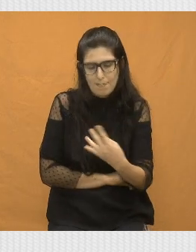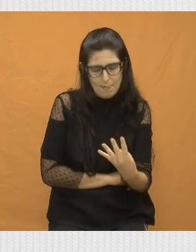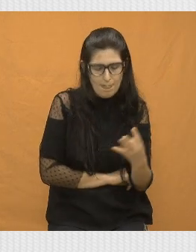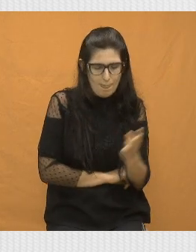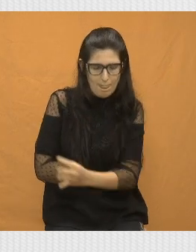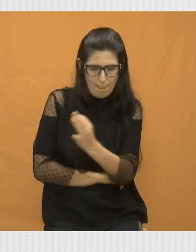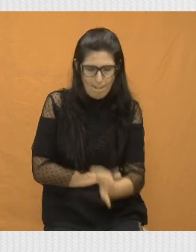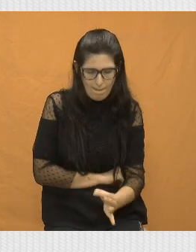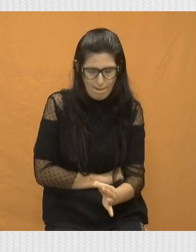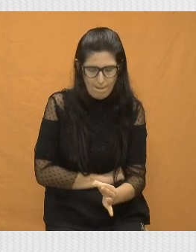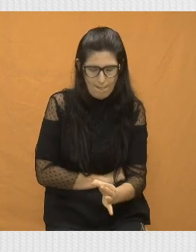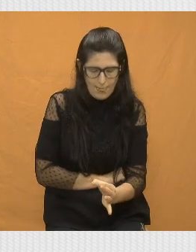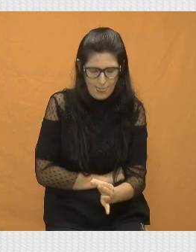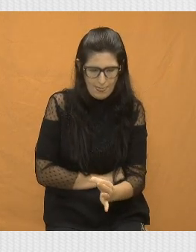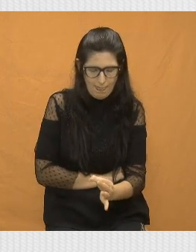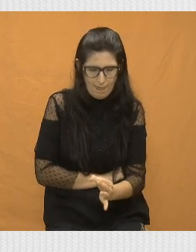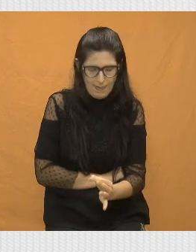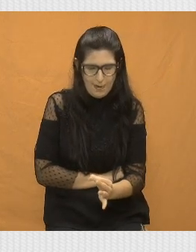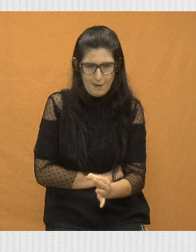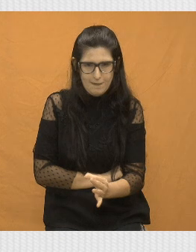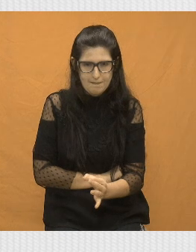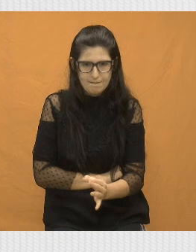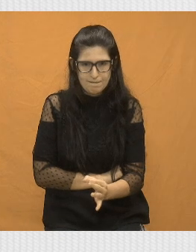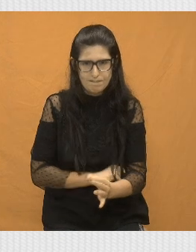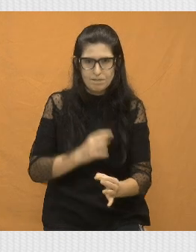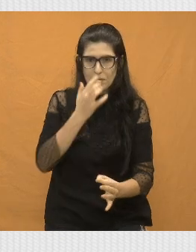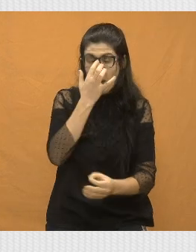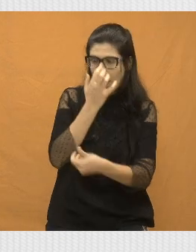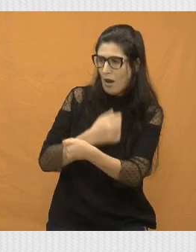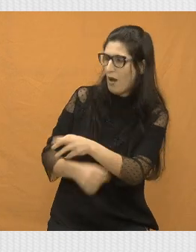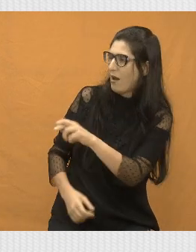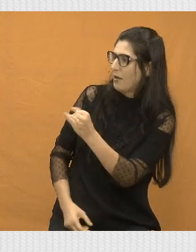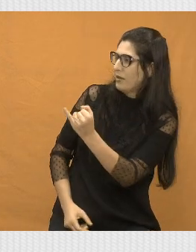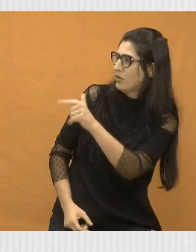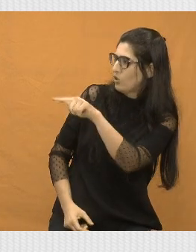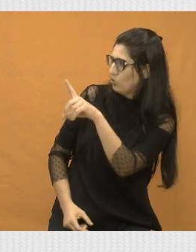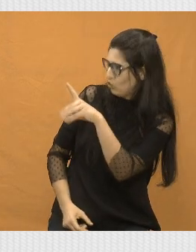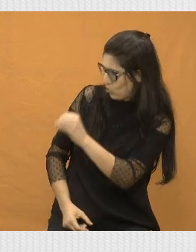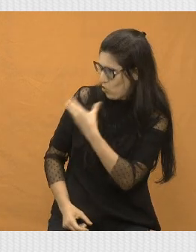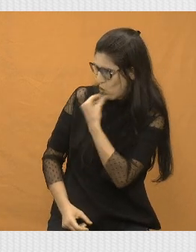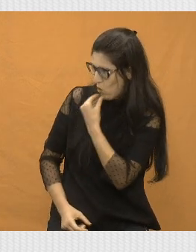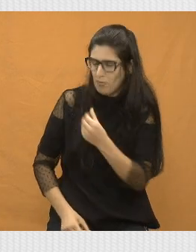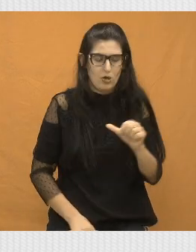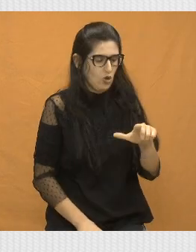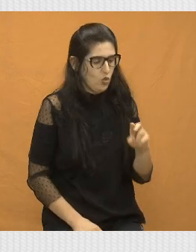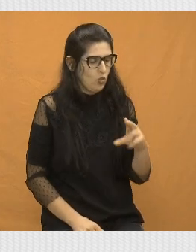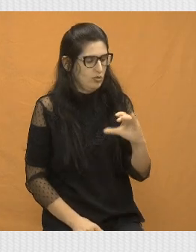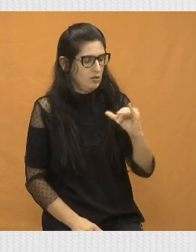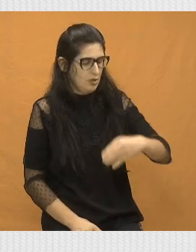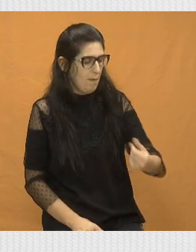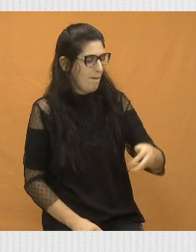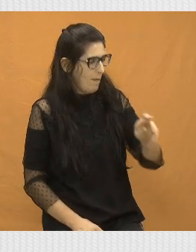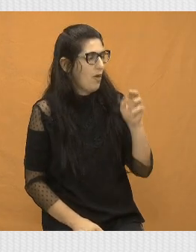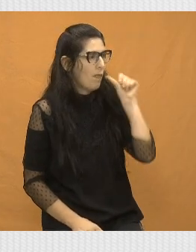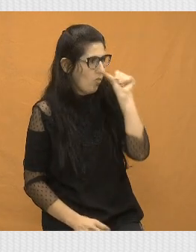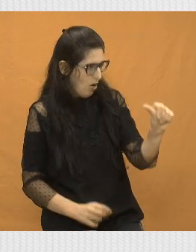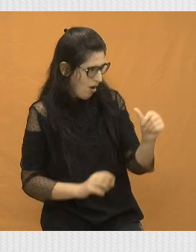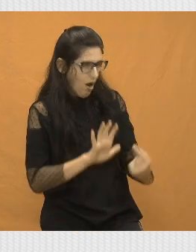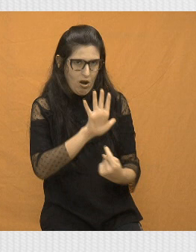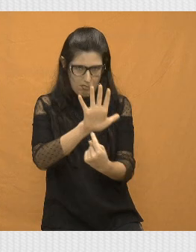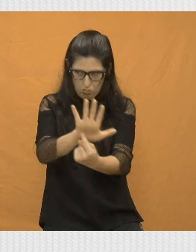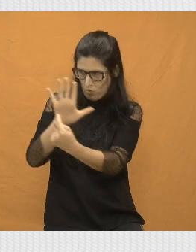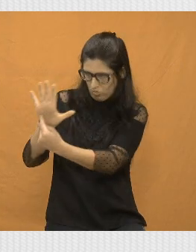21,24%. Saliento aqui, Arildo, Lucimar, sobre esse indicador aqui, que